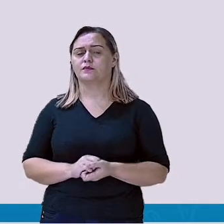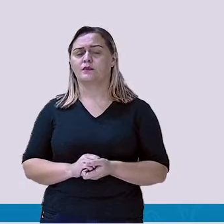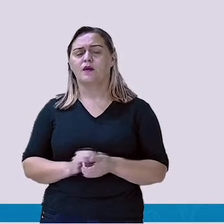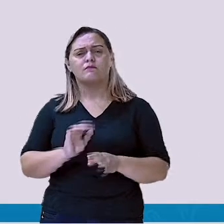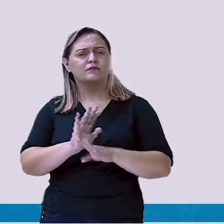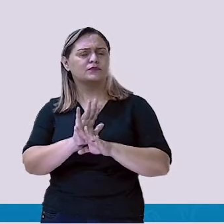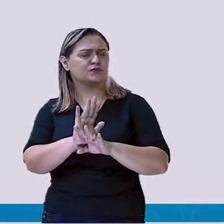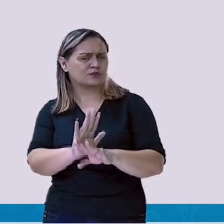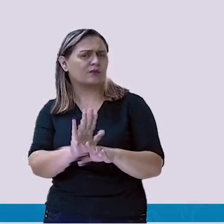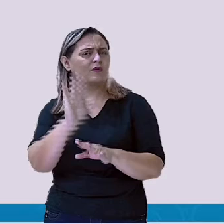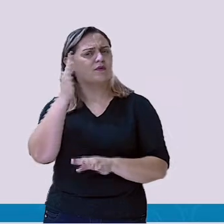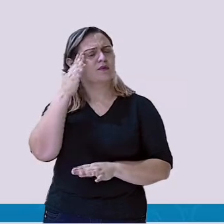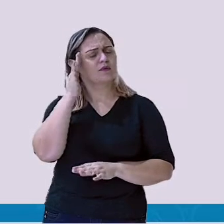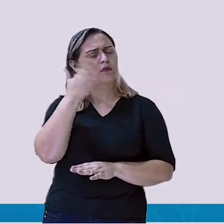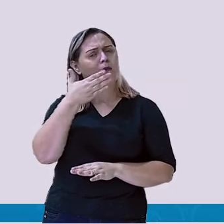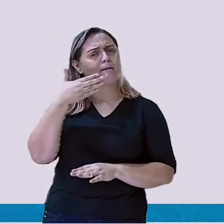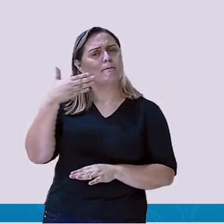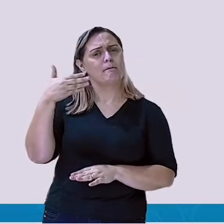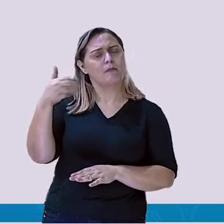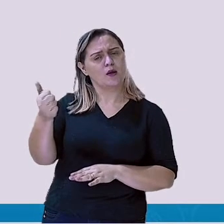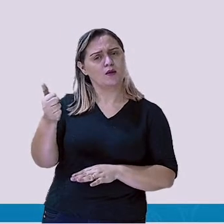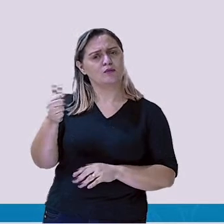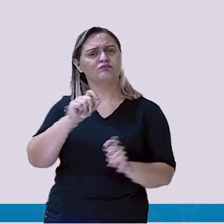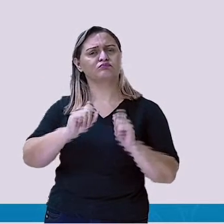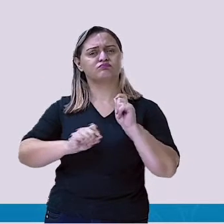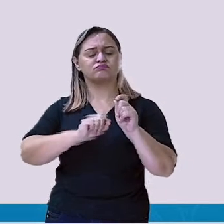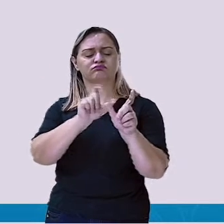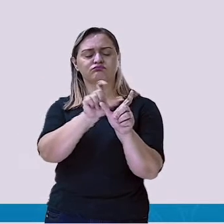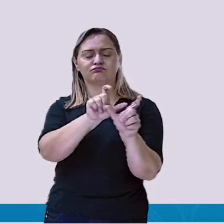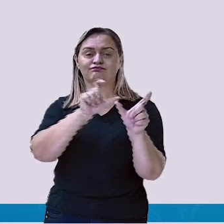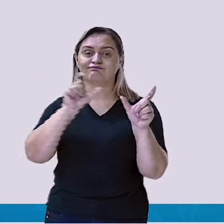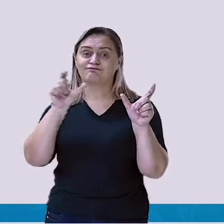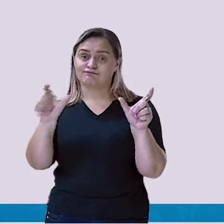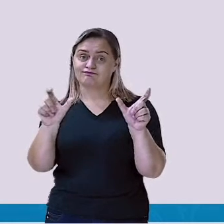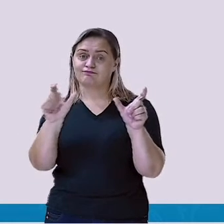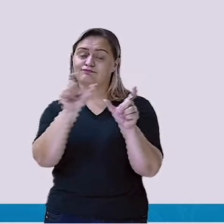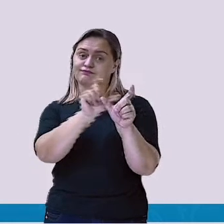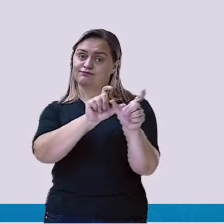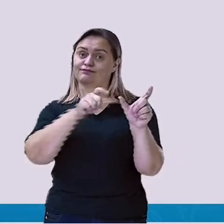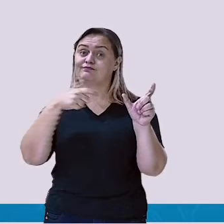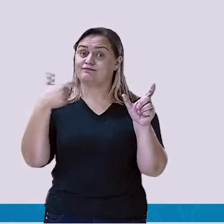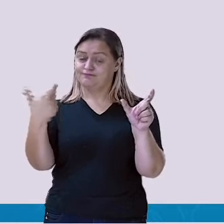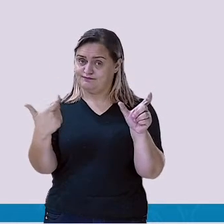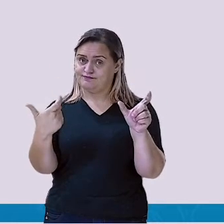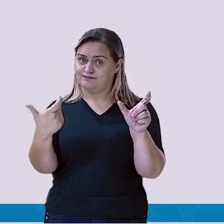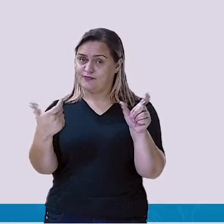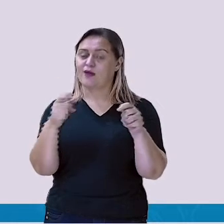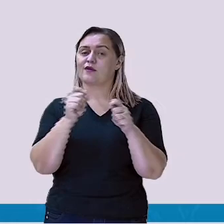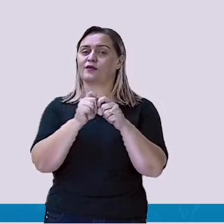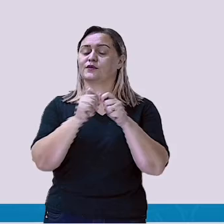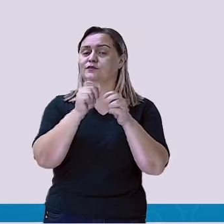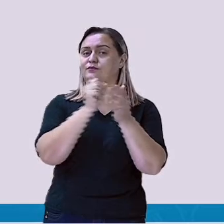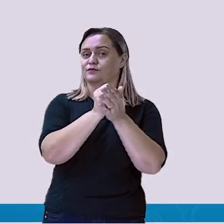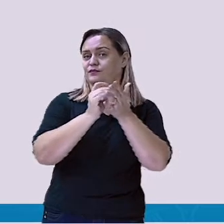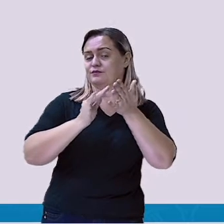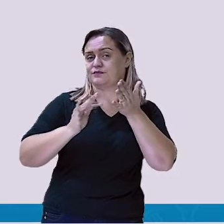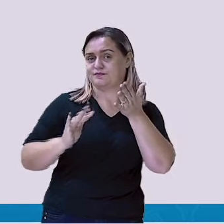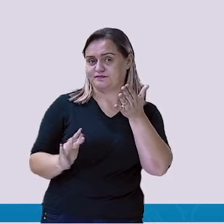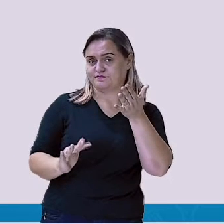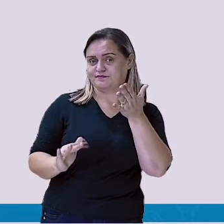nosso entendimento e compreensão sobre os sinônimos e antônimos, vamos para uma atividade de fixação?